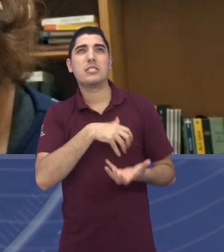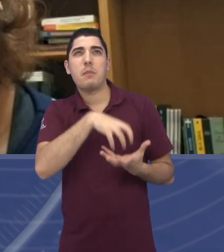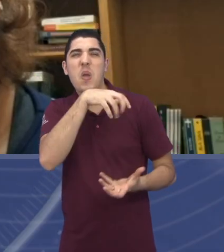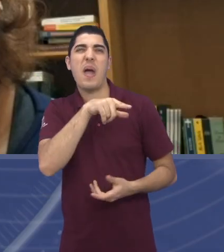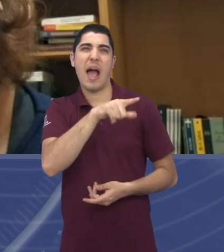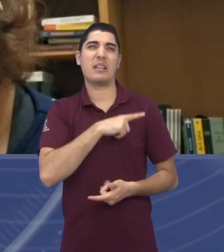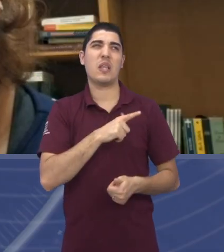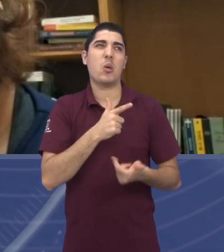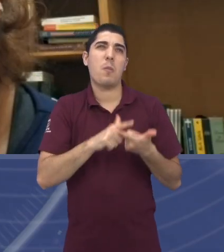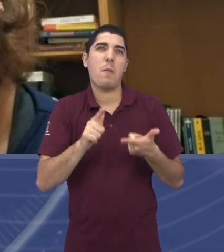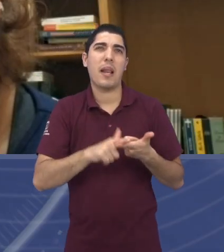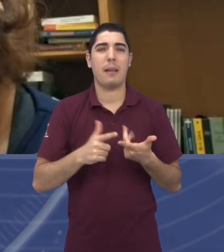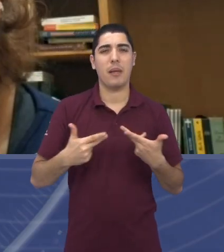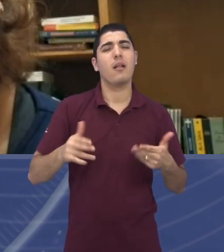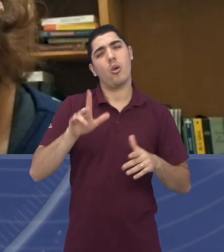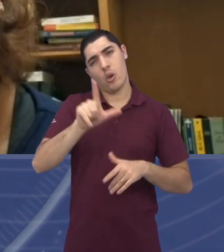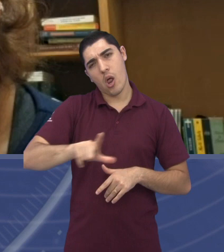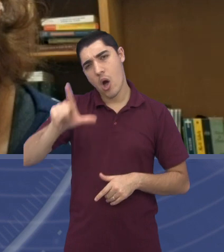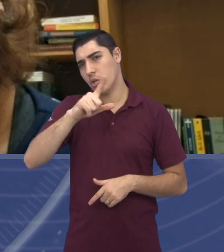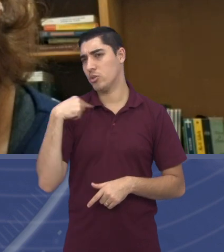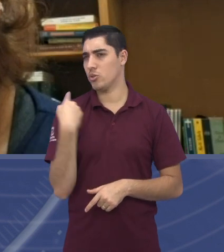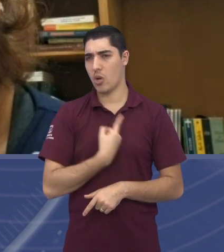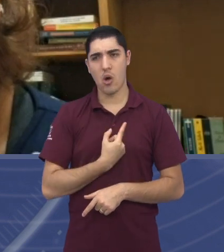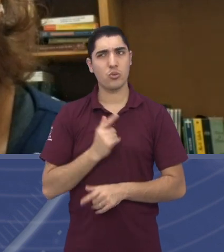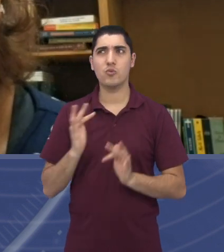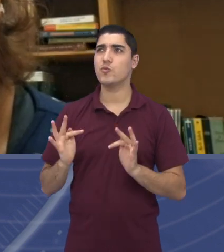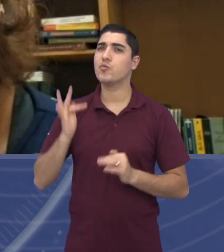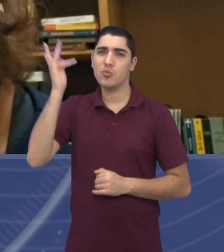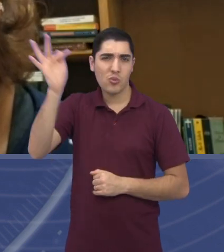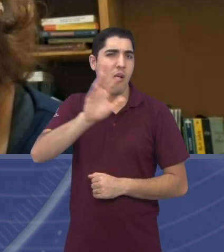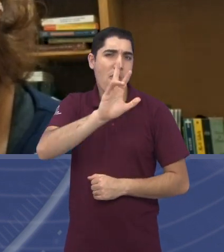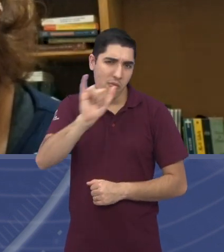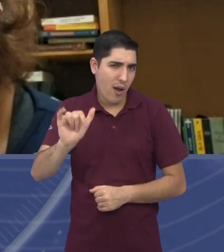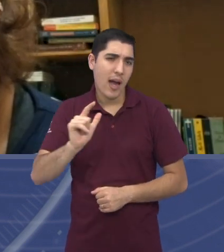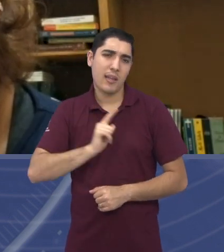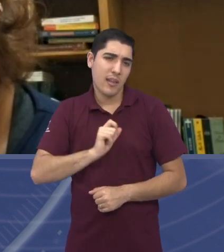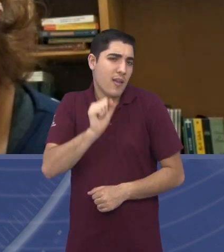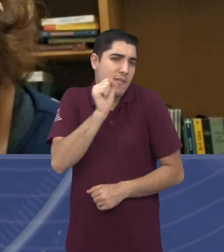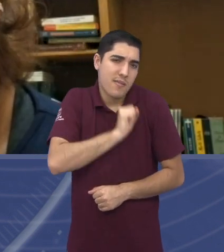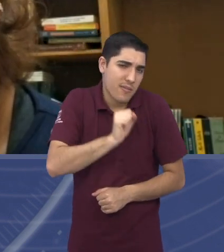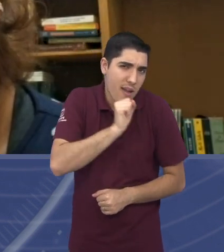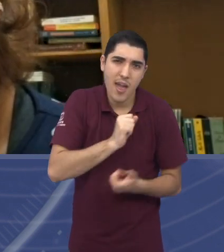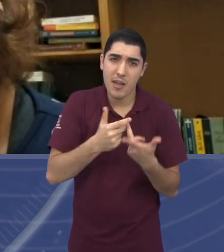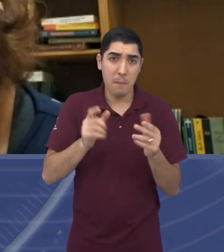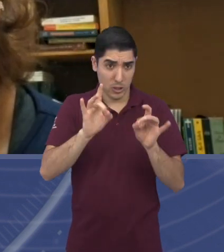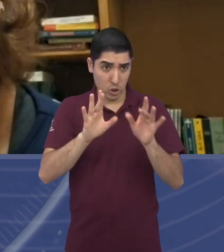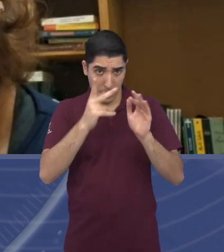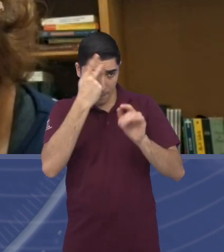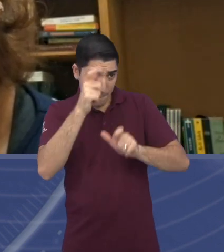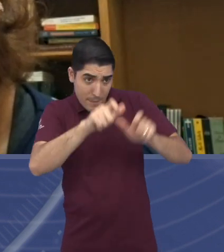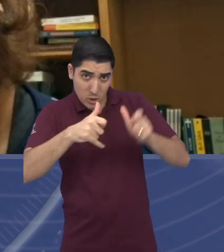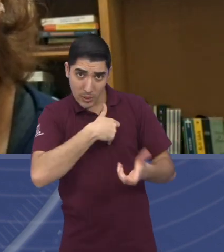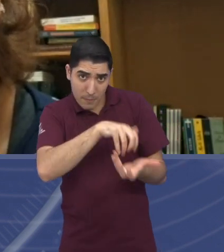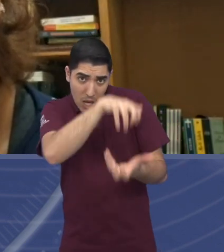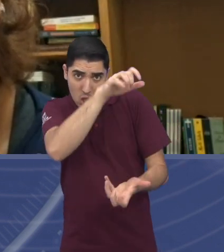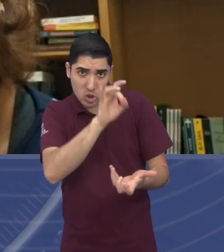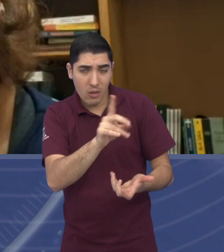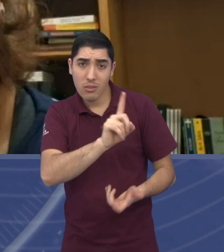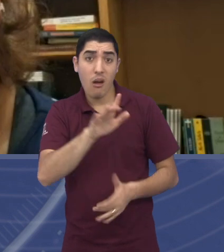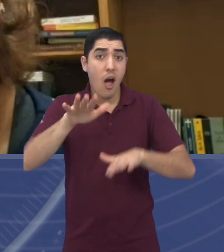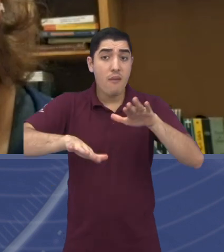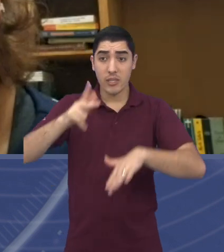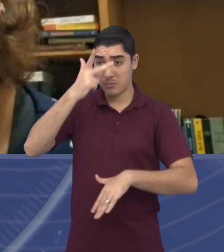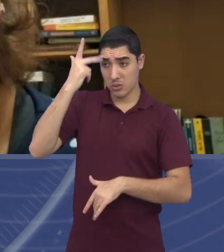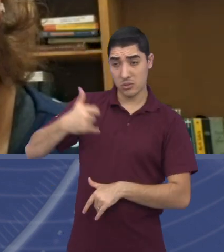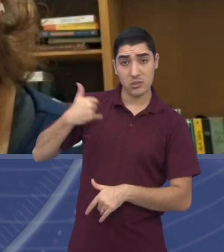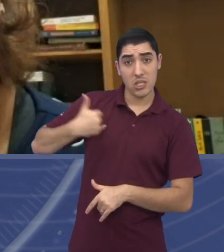uma limitação física que todos nós vamos adquirindo ao longo da vida, mas isso não é só com os idosos, né? Você com uns 18 anos,